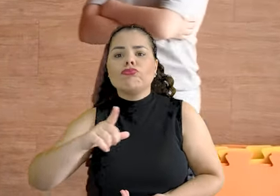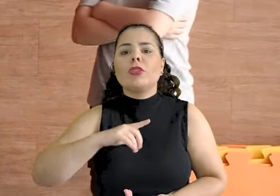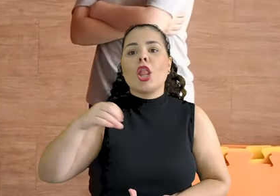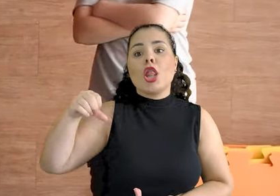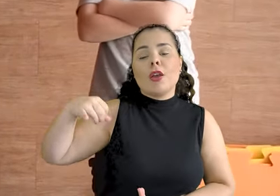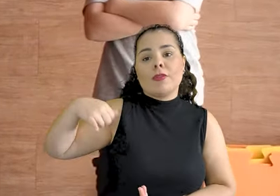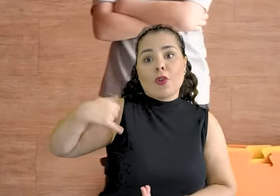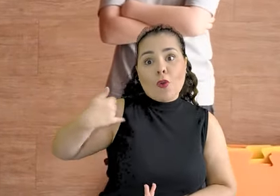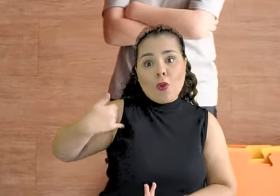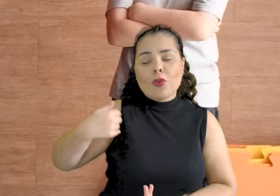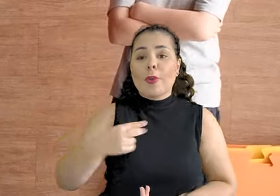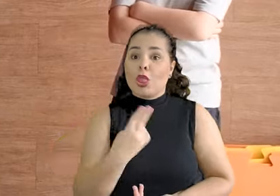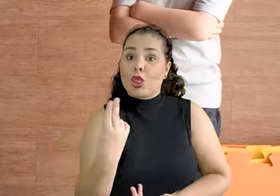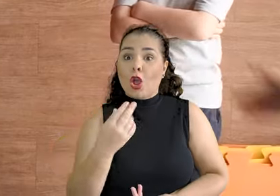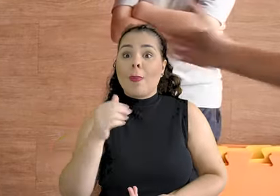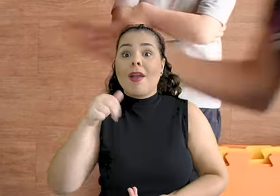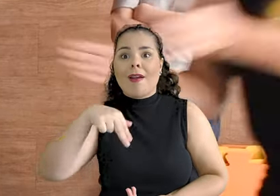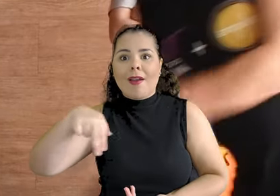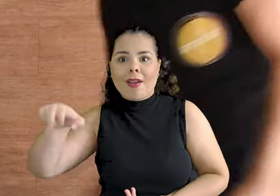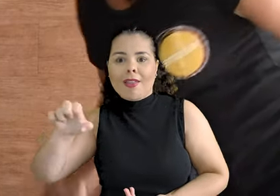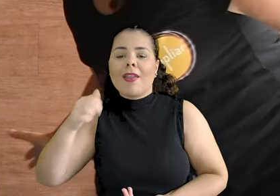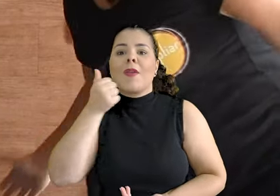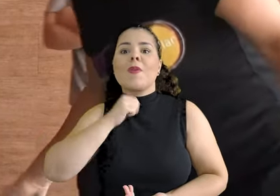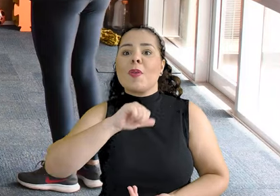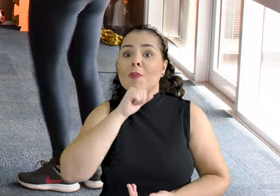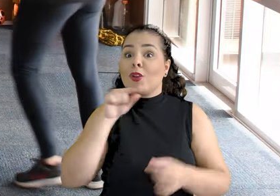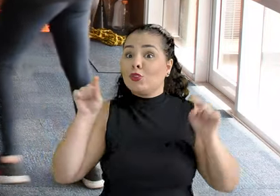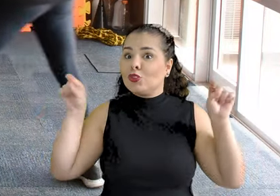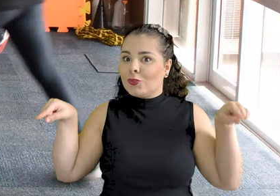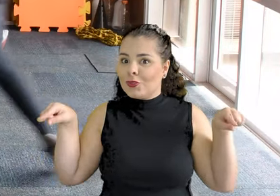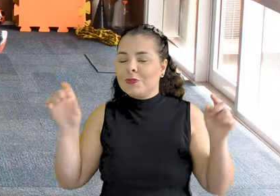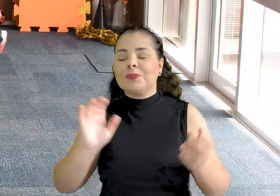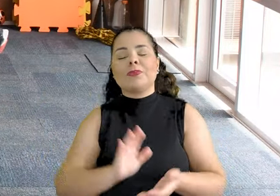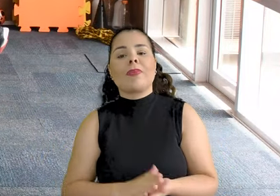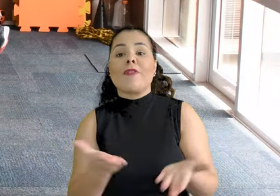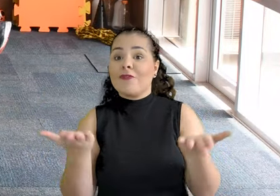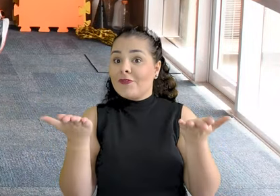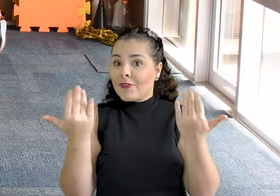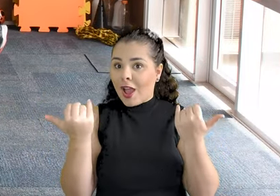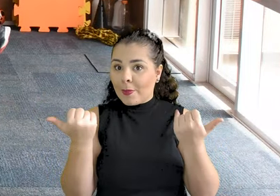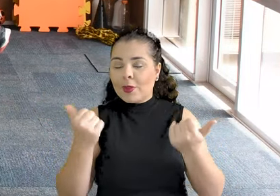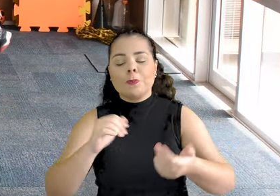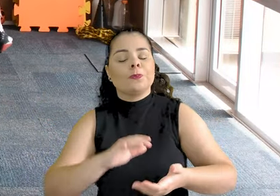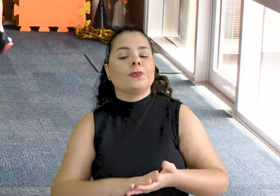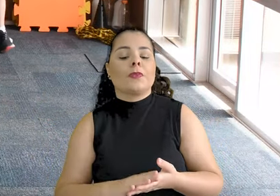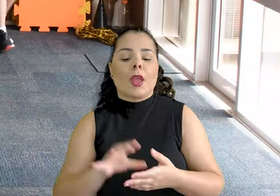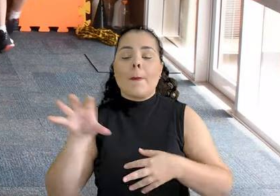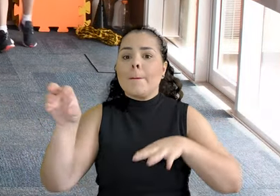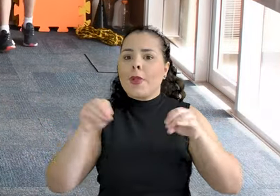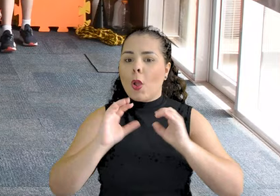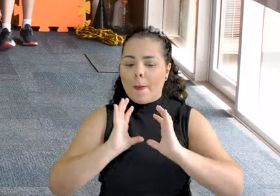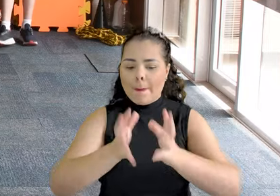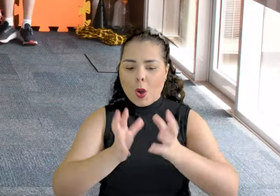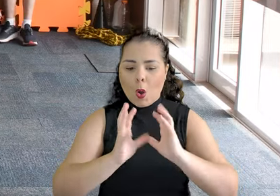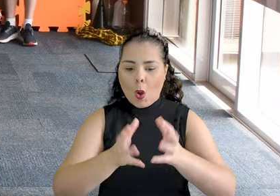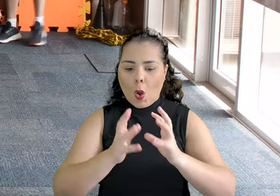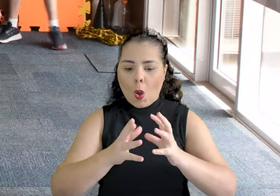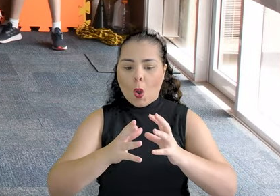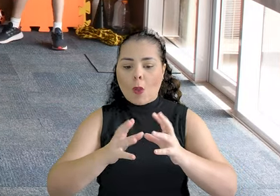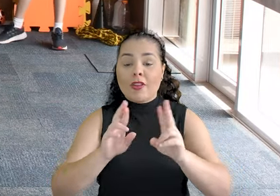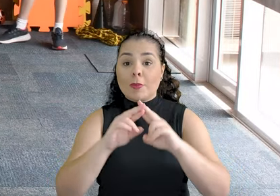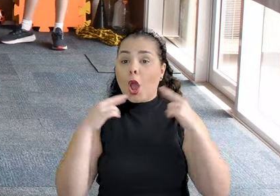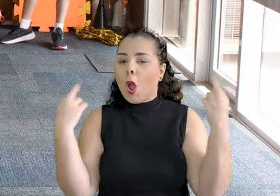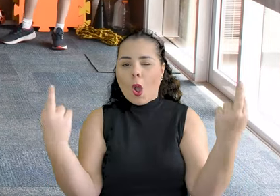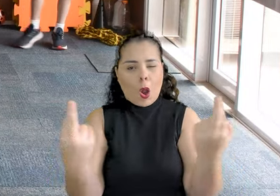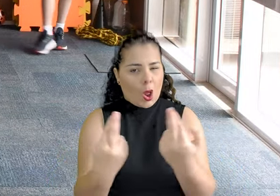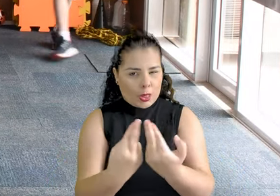Uau! Eu sou a Anne, mãe dos dois. Bora? Tá bom. Oh, pessoal, vamos lá. Vamos fazer uma roda. Abre aqui mais um